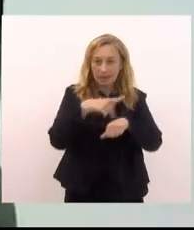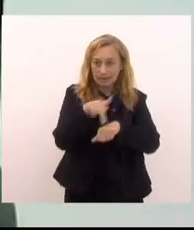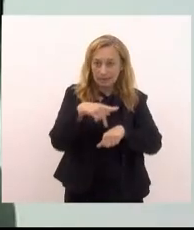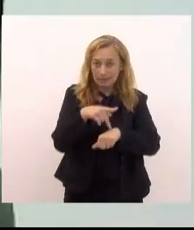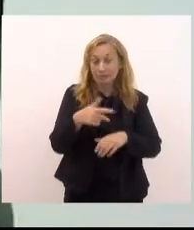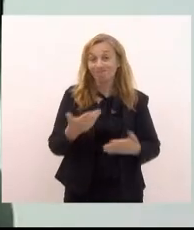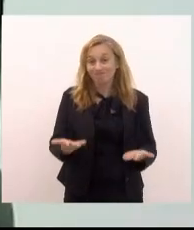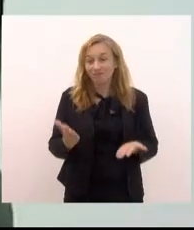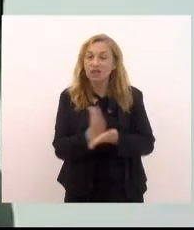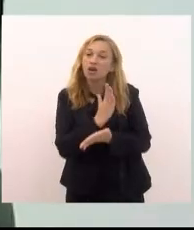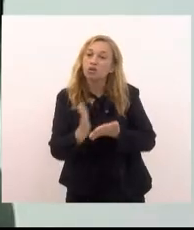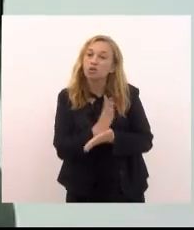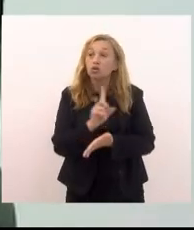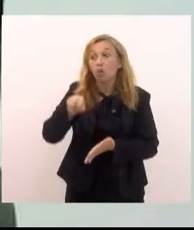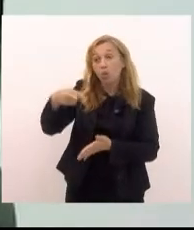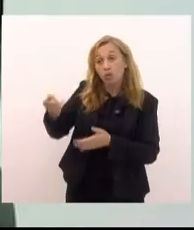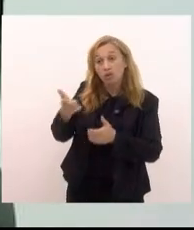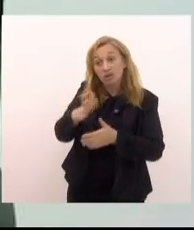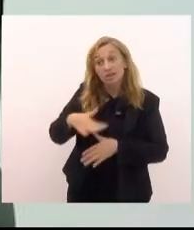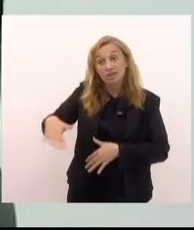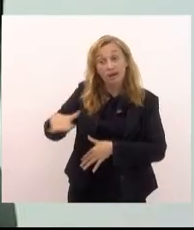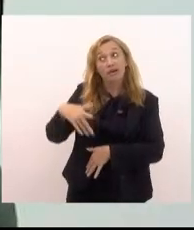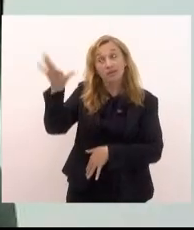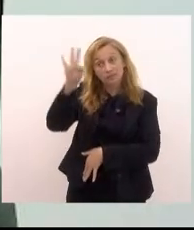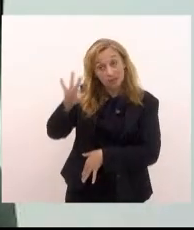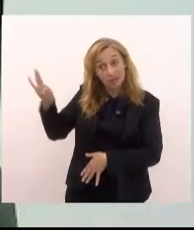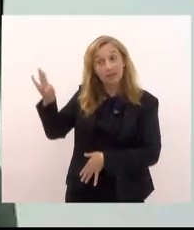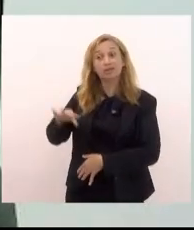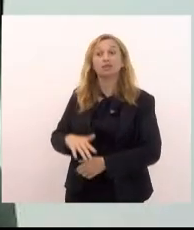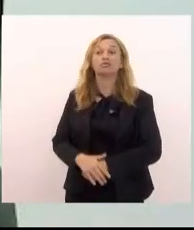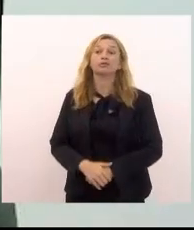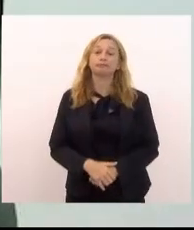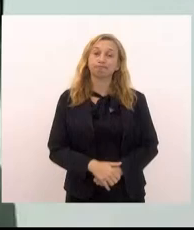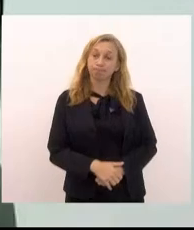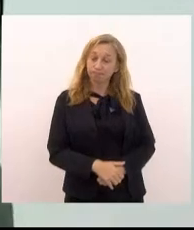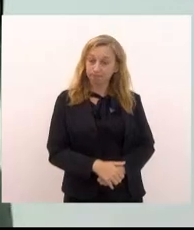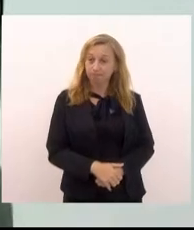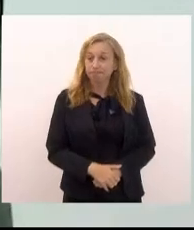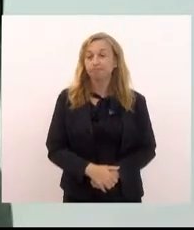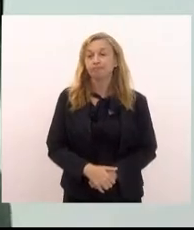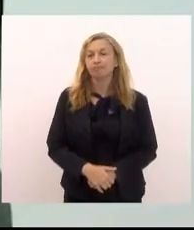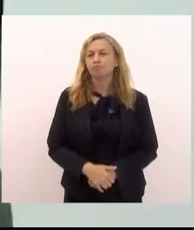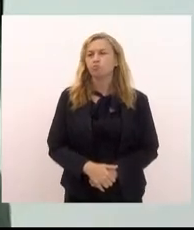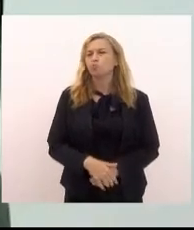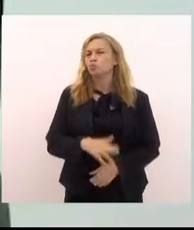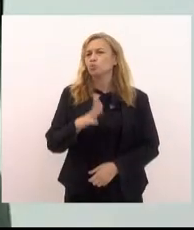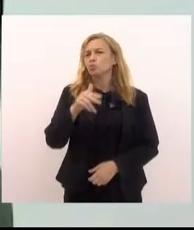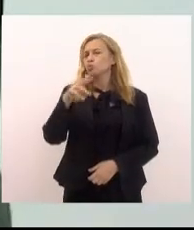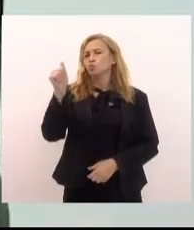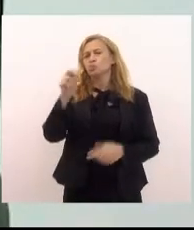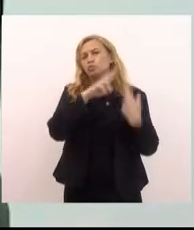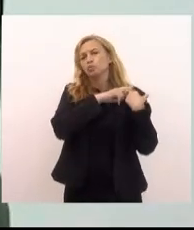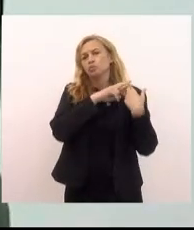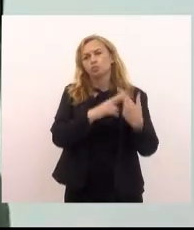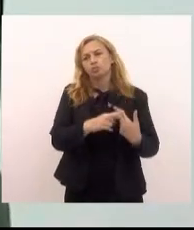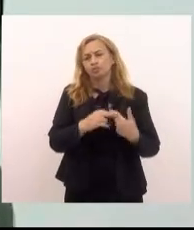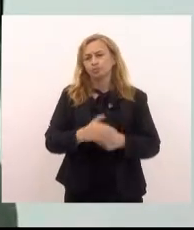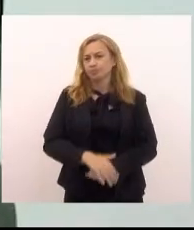de algumas outras unidades federativas. Nunca há